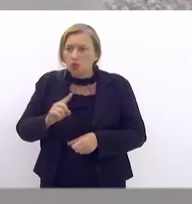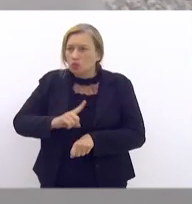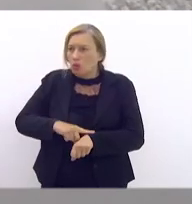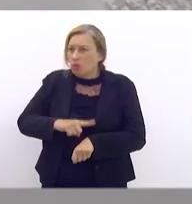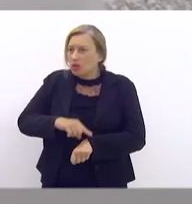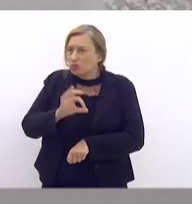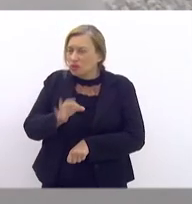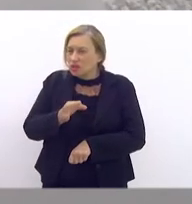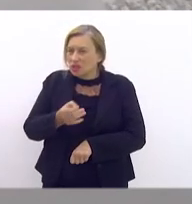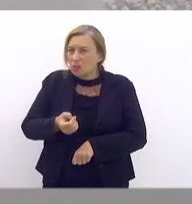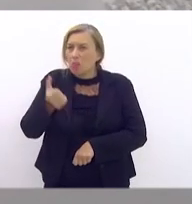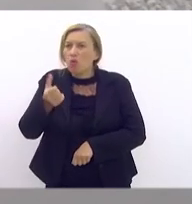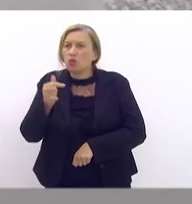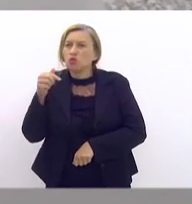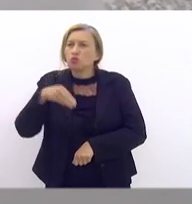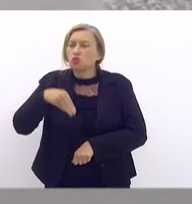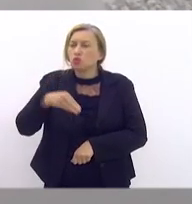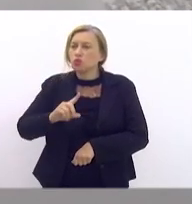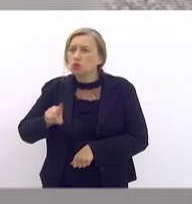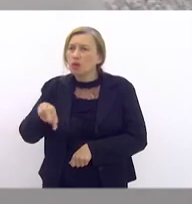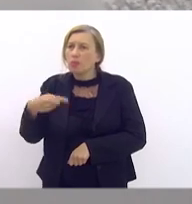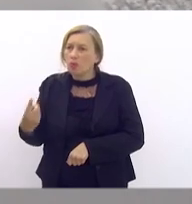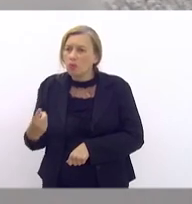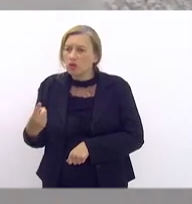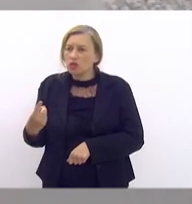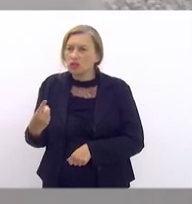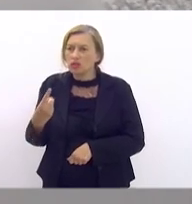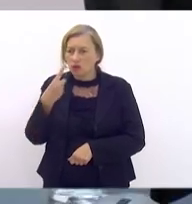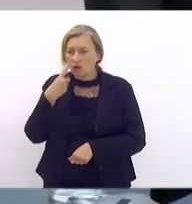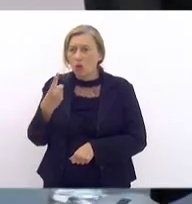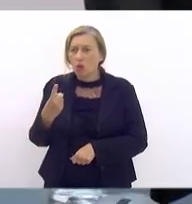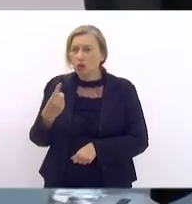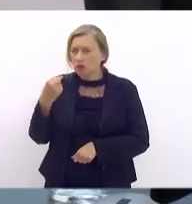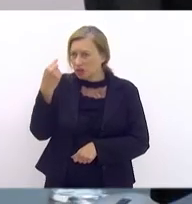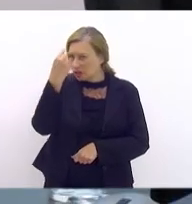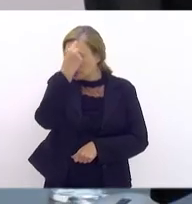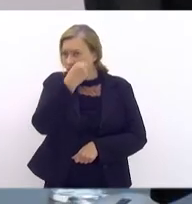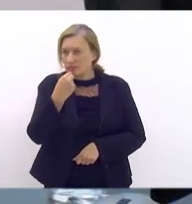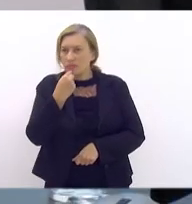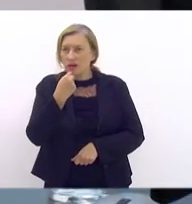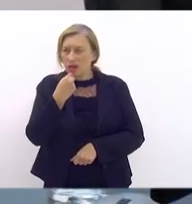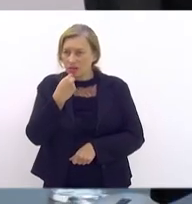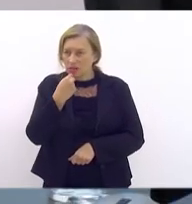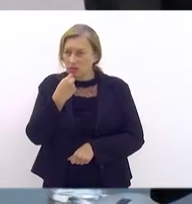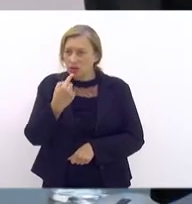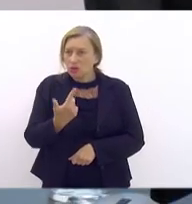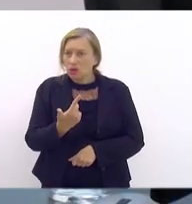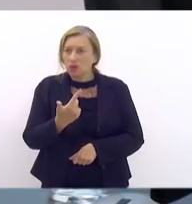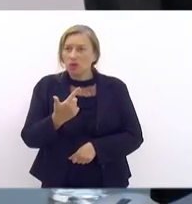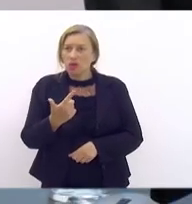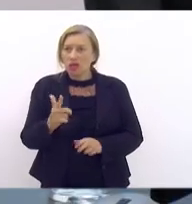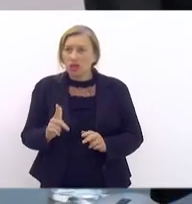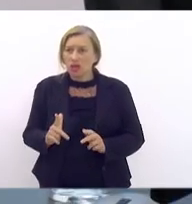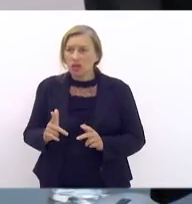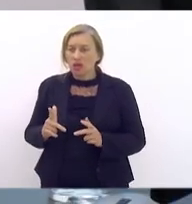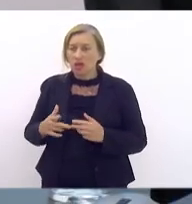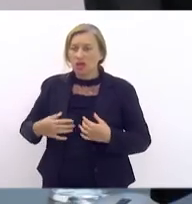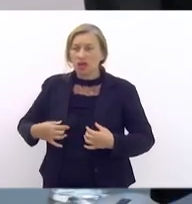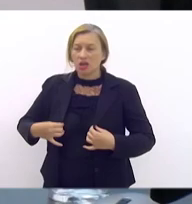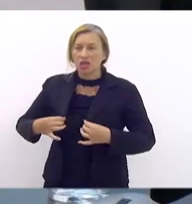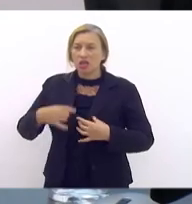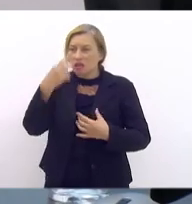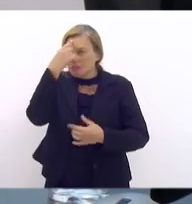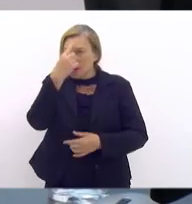poucos minutos depois de eu ver uma outra imagem com uma outra era a mesma forma né eram